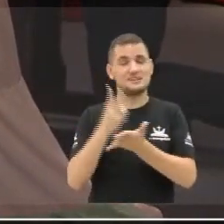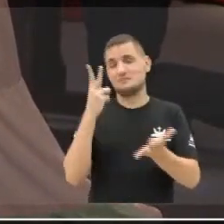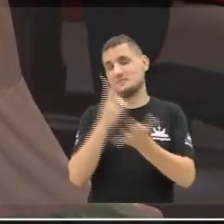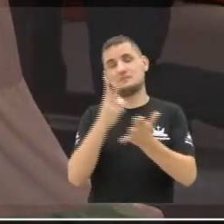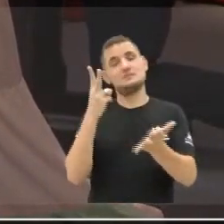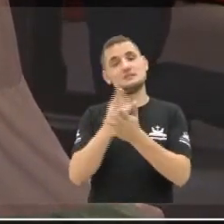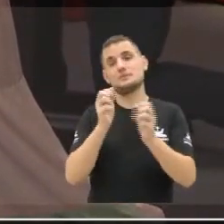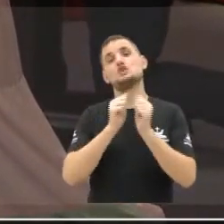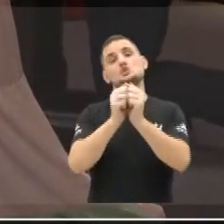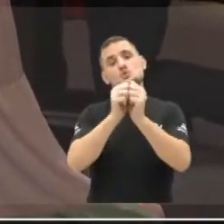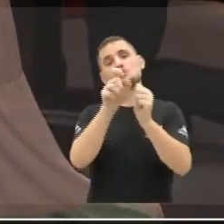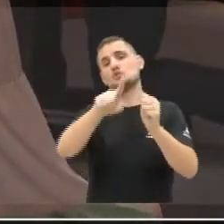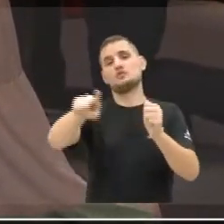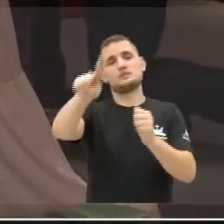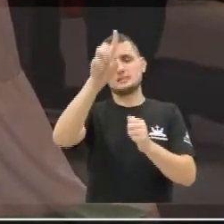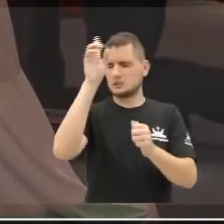dias,